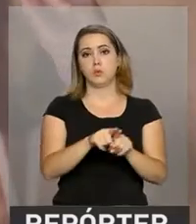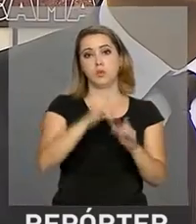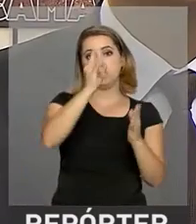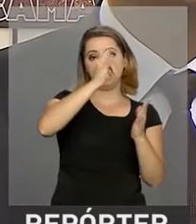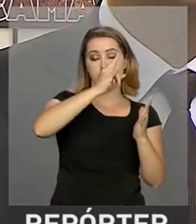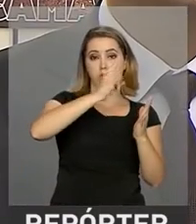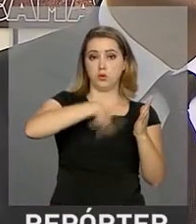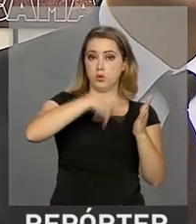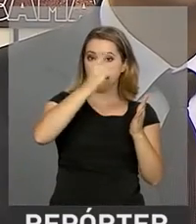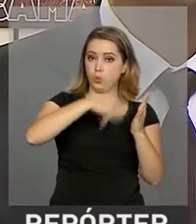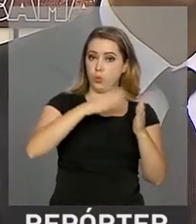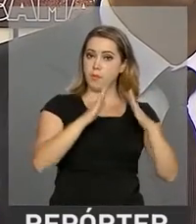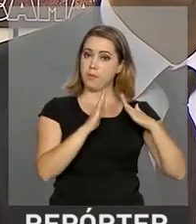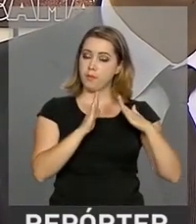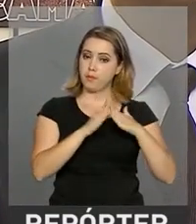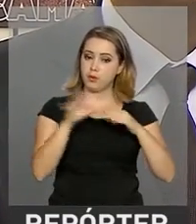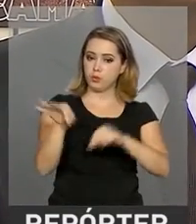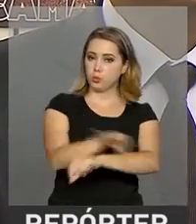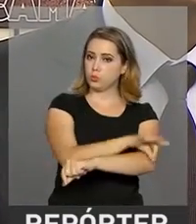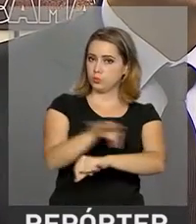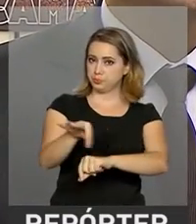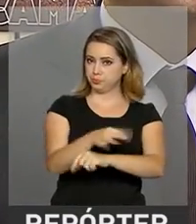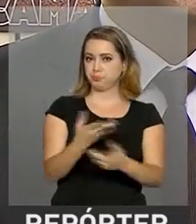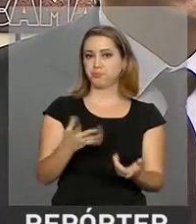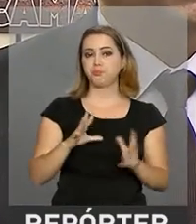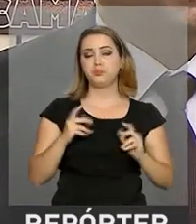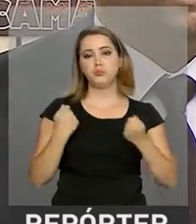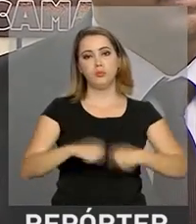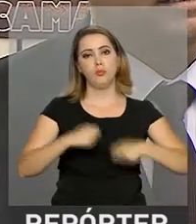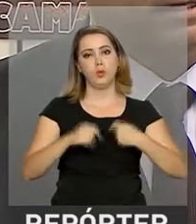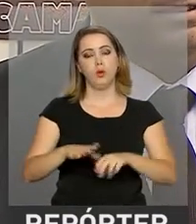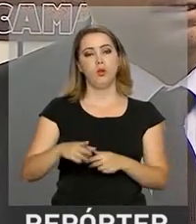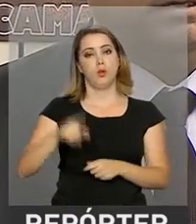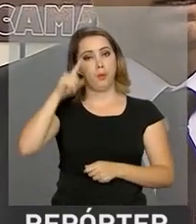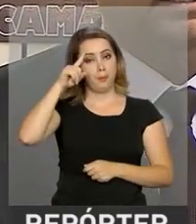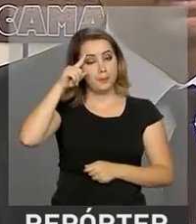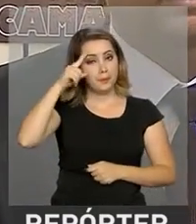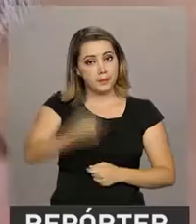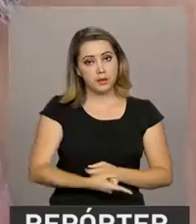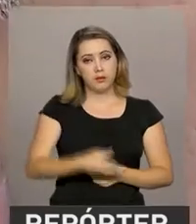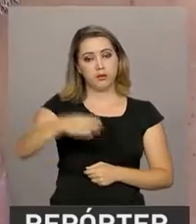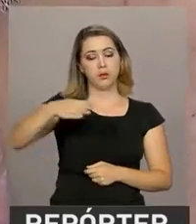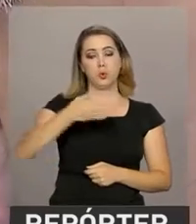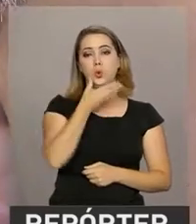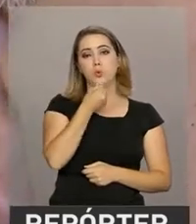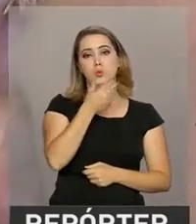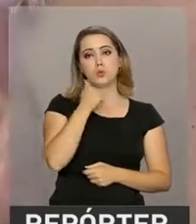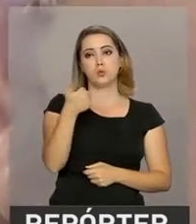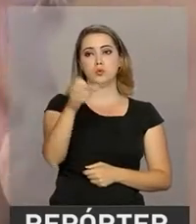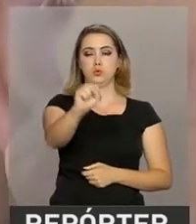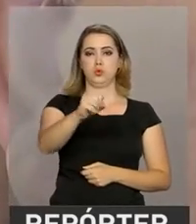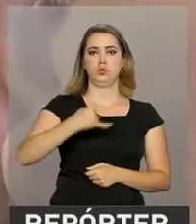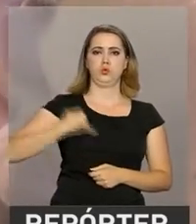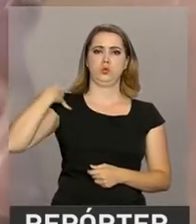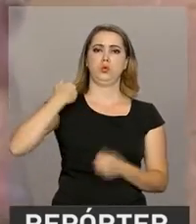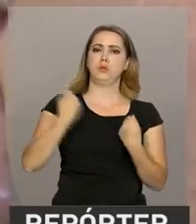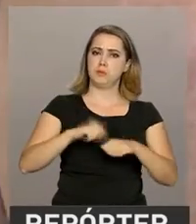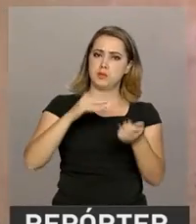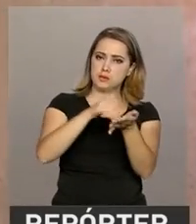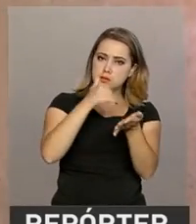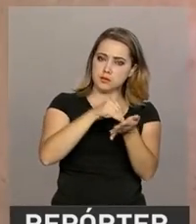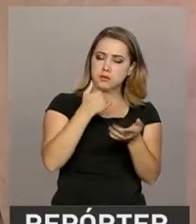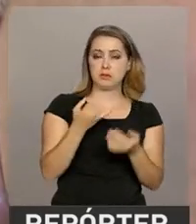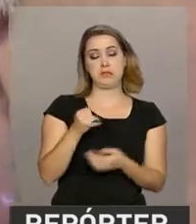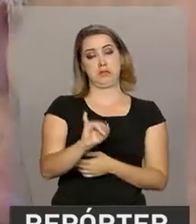o serviço militar é obrigatório para os homens que completam 18 anos e quem deixa de fazê lo enfrenta uma